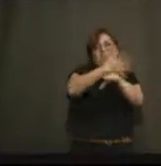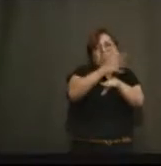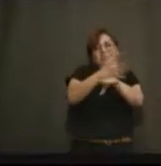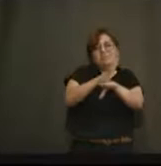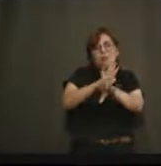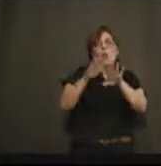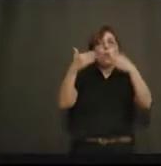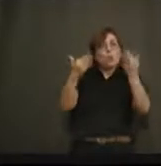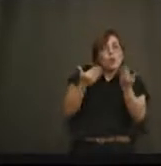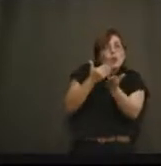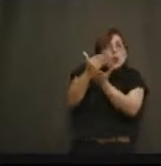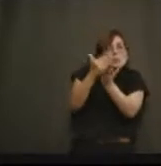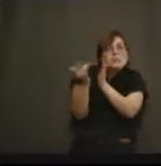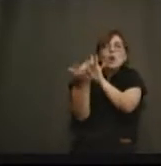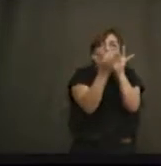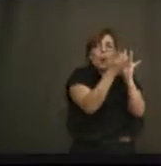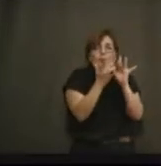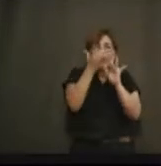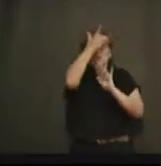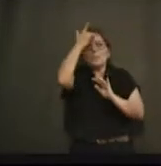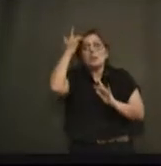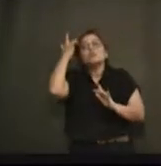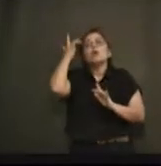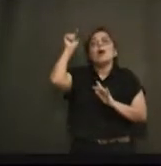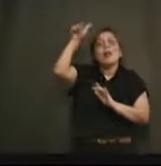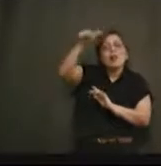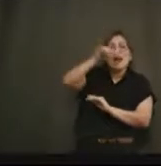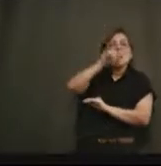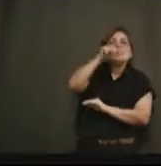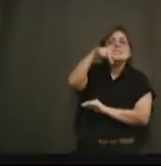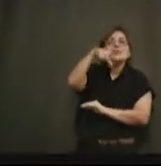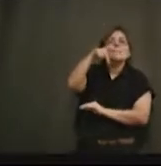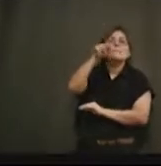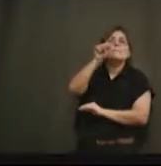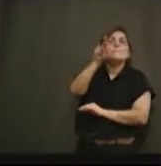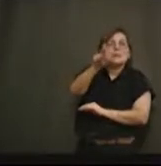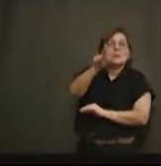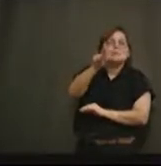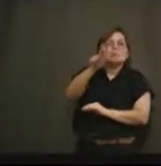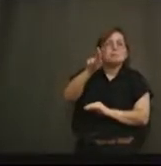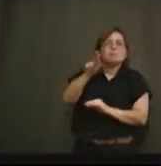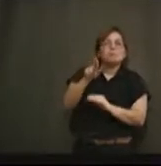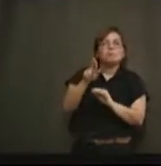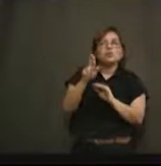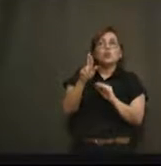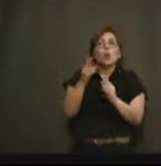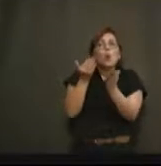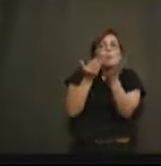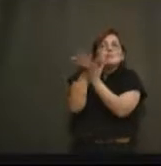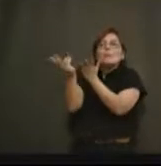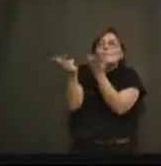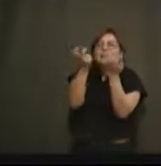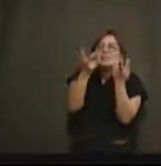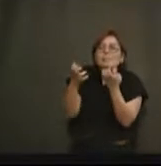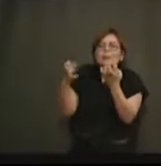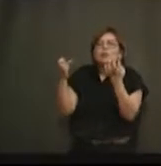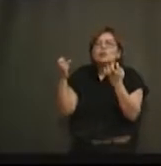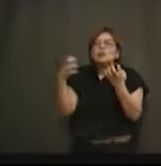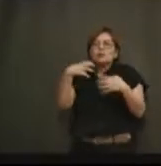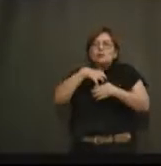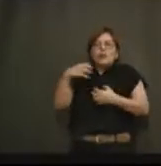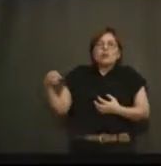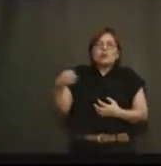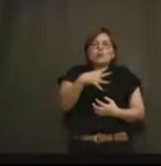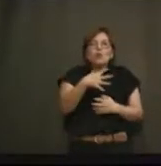conviver com o pessoal no IMPA, com uma nova maneira de apresentar a matemática e de